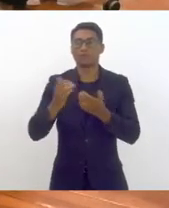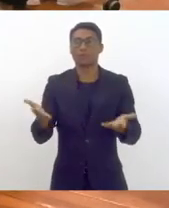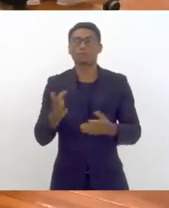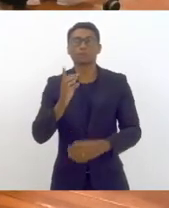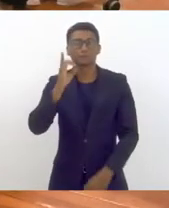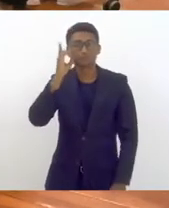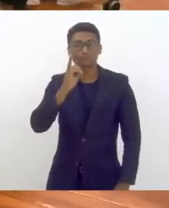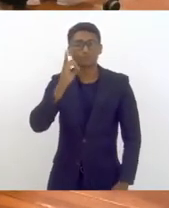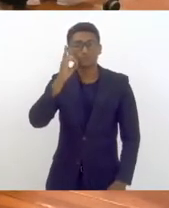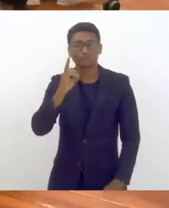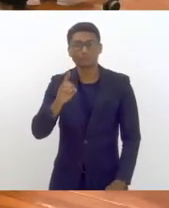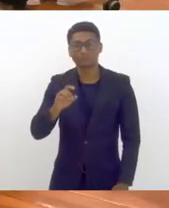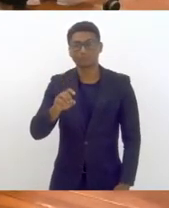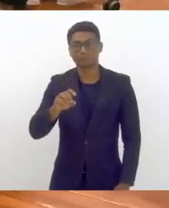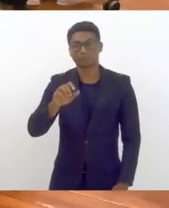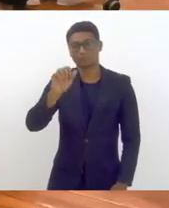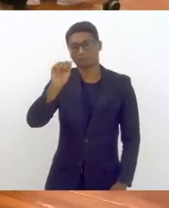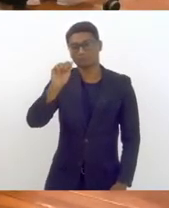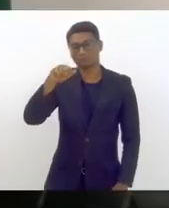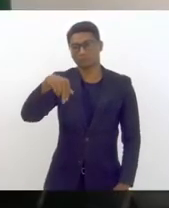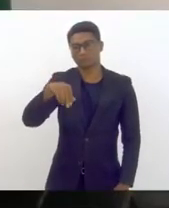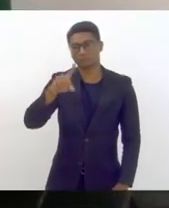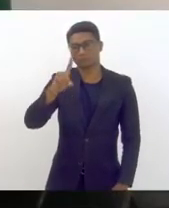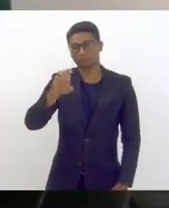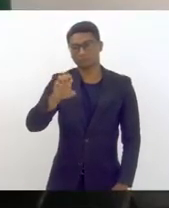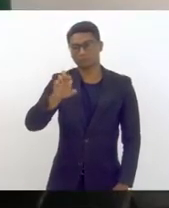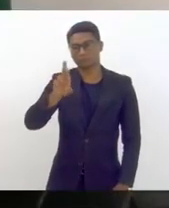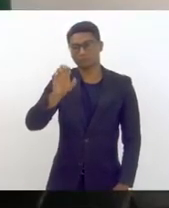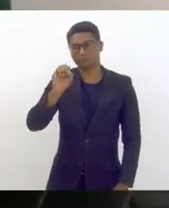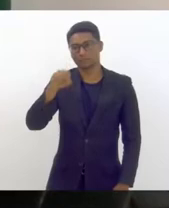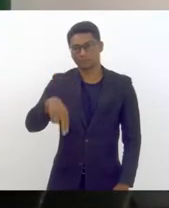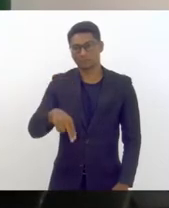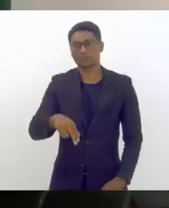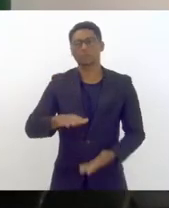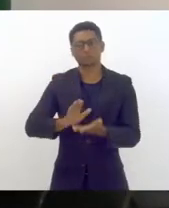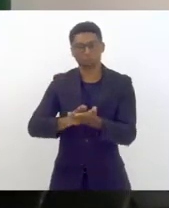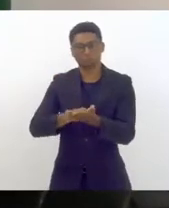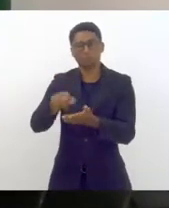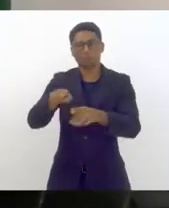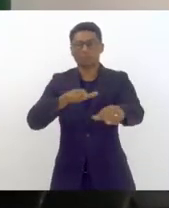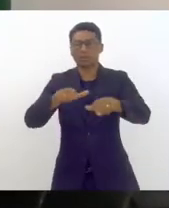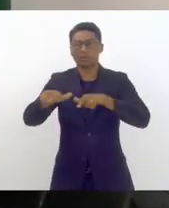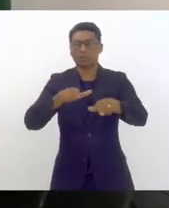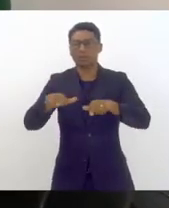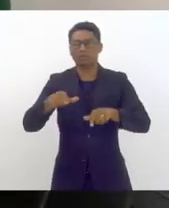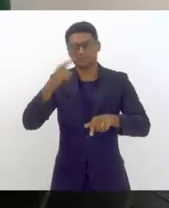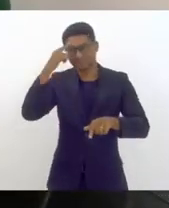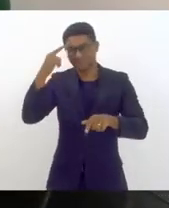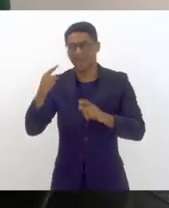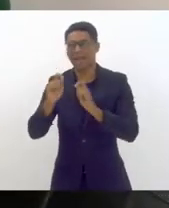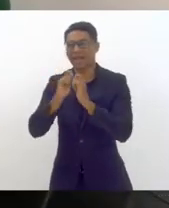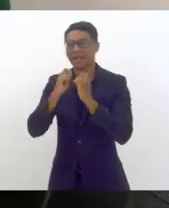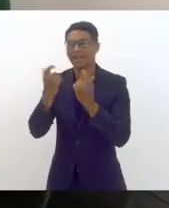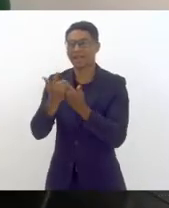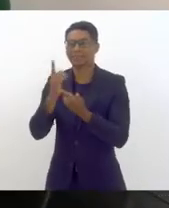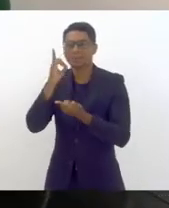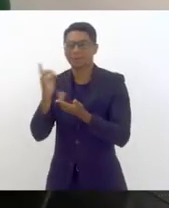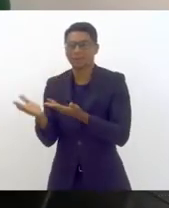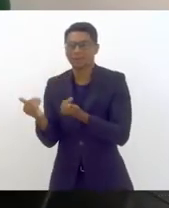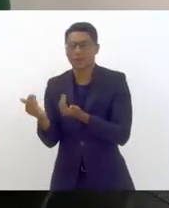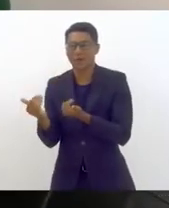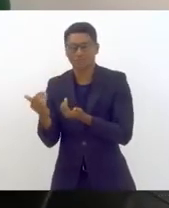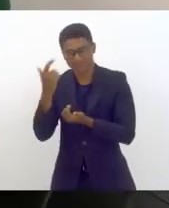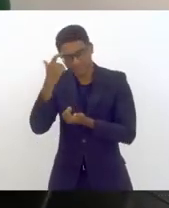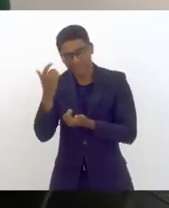deputado Anderson Nogueira, cumprimentando pelo trabalho à frente do Parlamento Juvenil e por toda a trajetória aqui na Assembleia Legislativa.